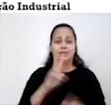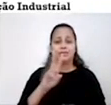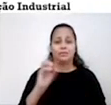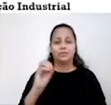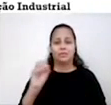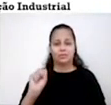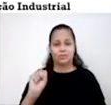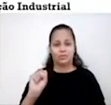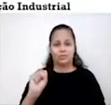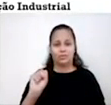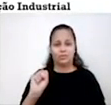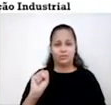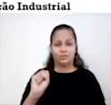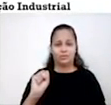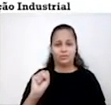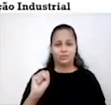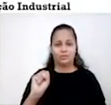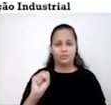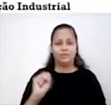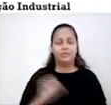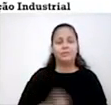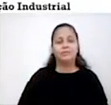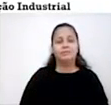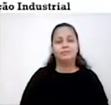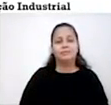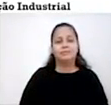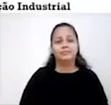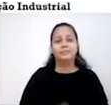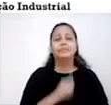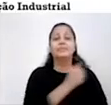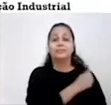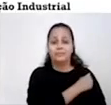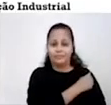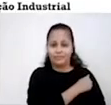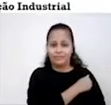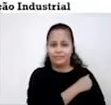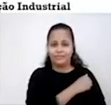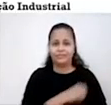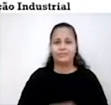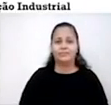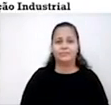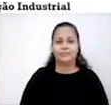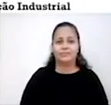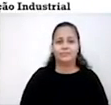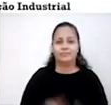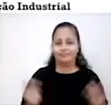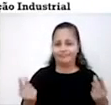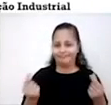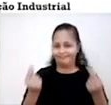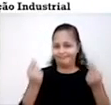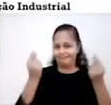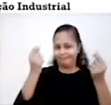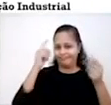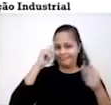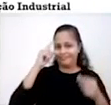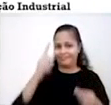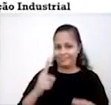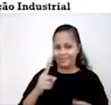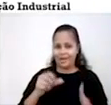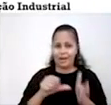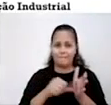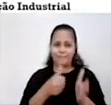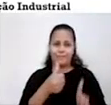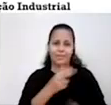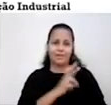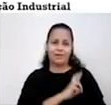Página 208. Os operários vão à luta. Pessoal, as elites agrárias que dominavam